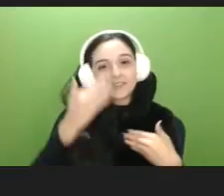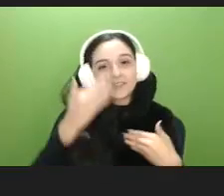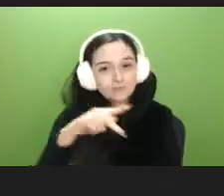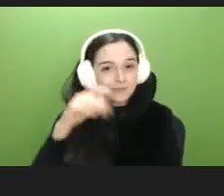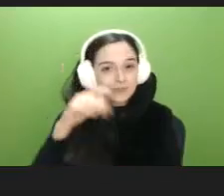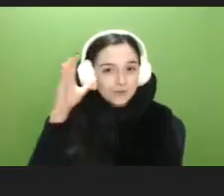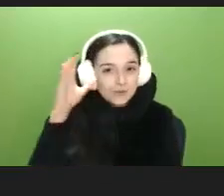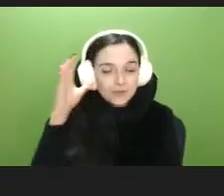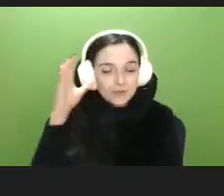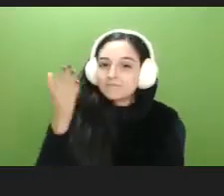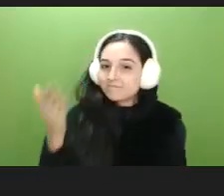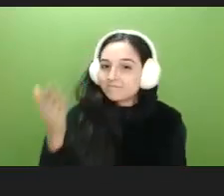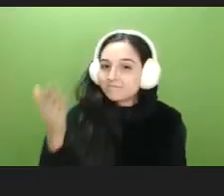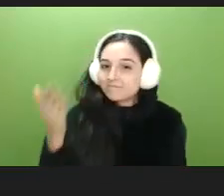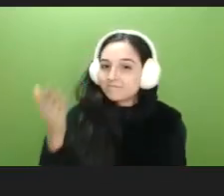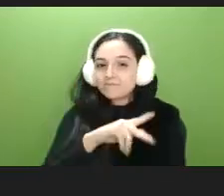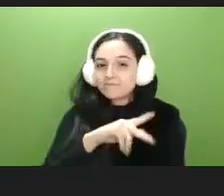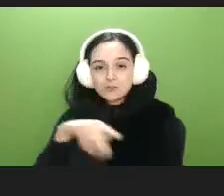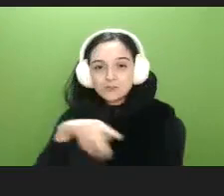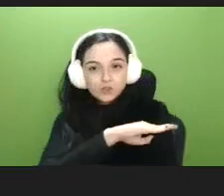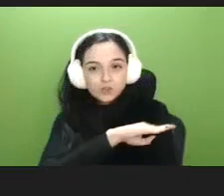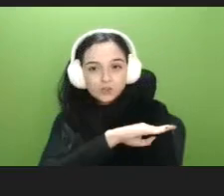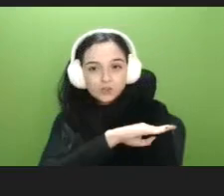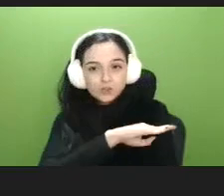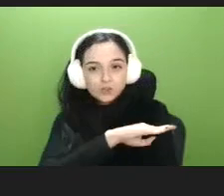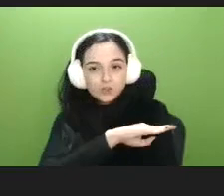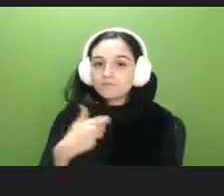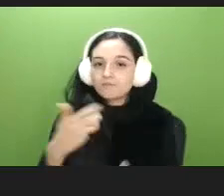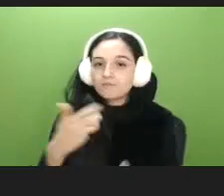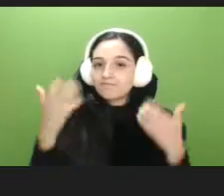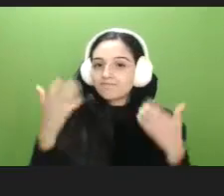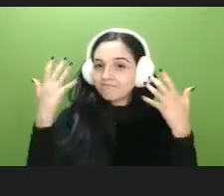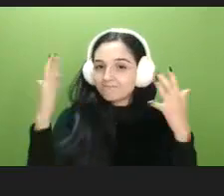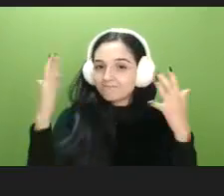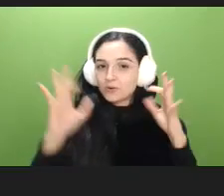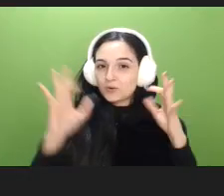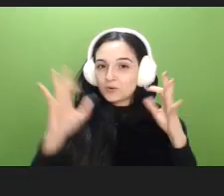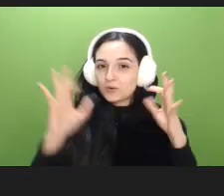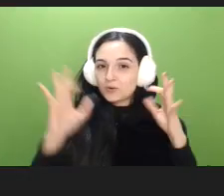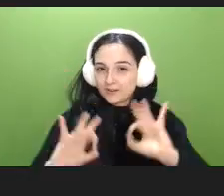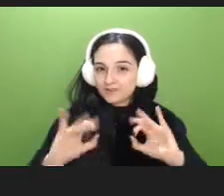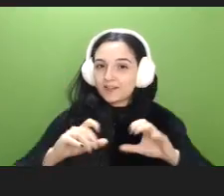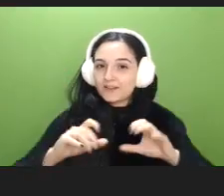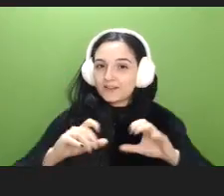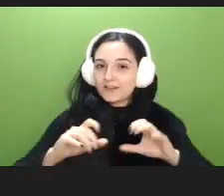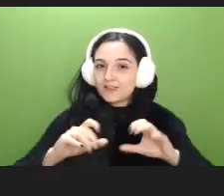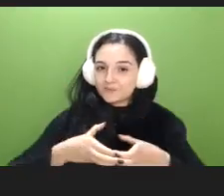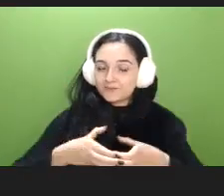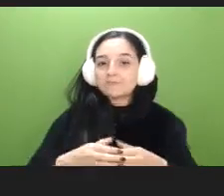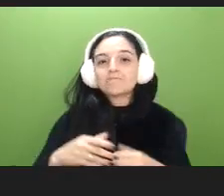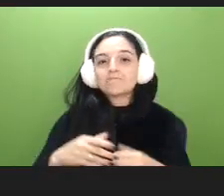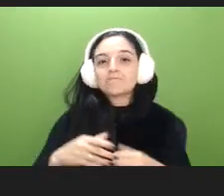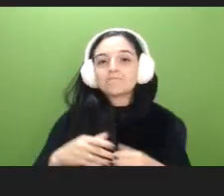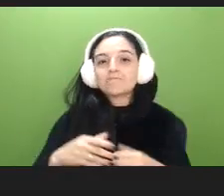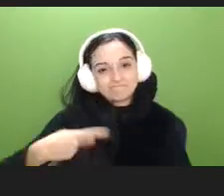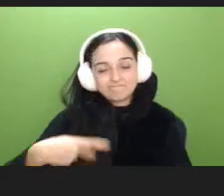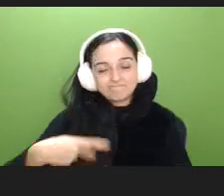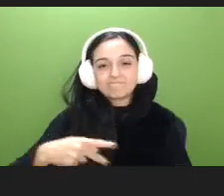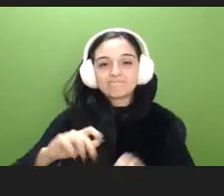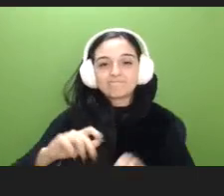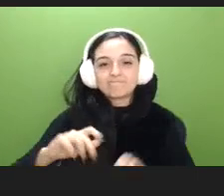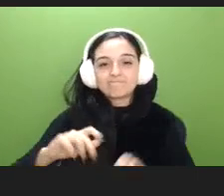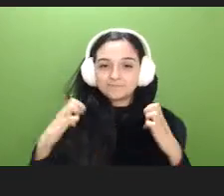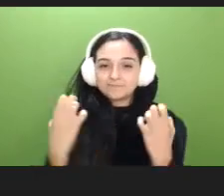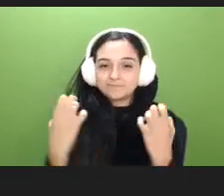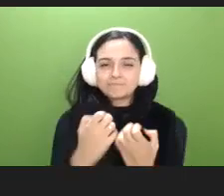Gildete, a todos. Parabenizo a organização desse evento, tão importante, né? A